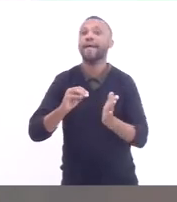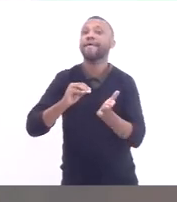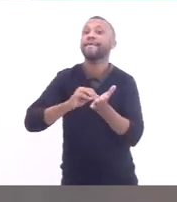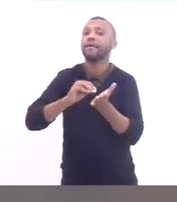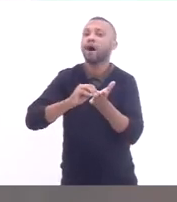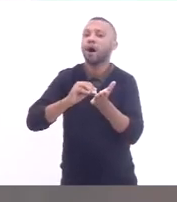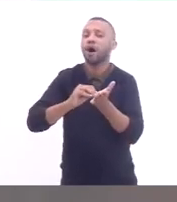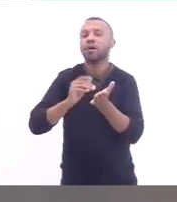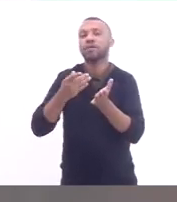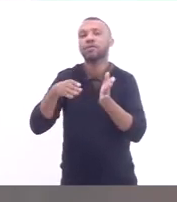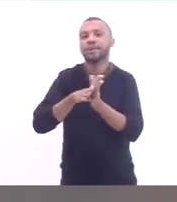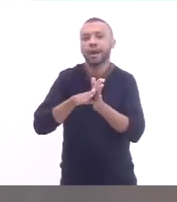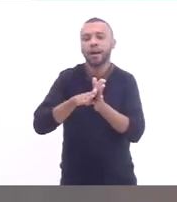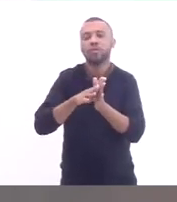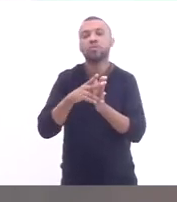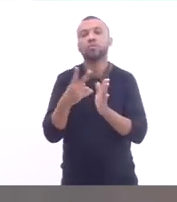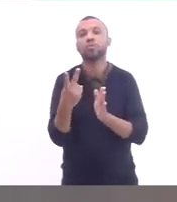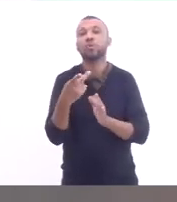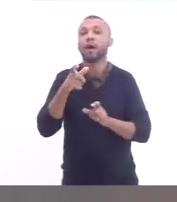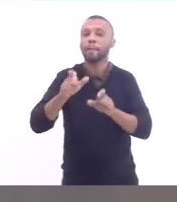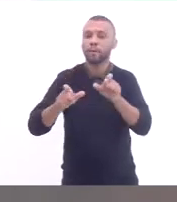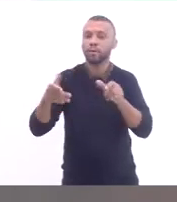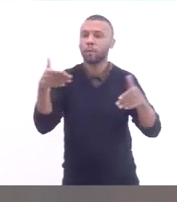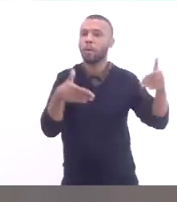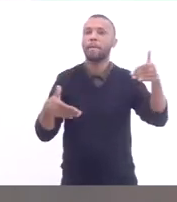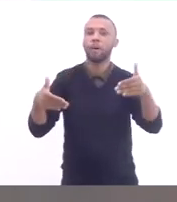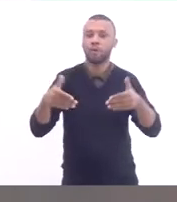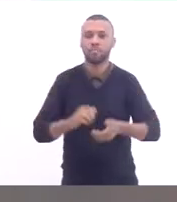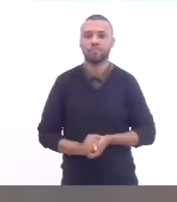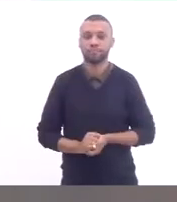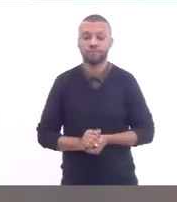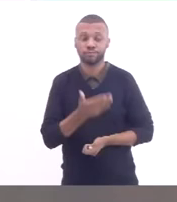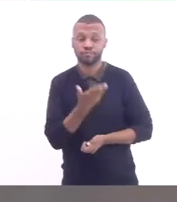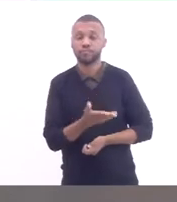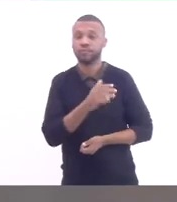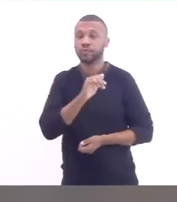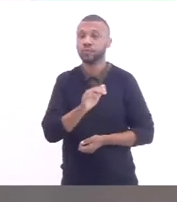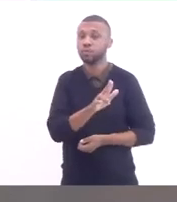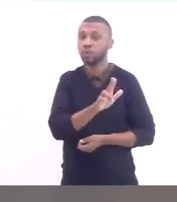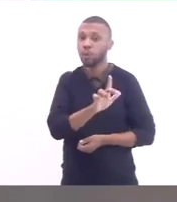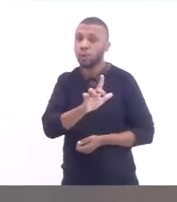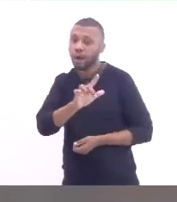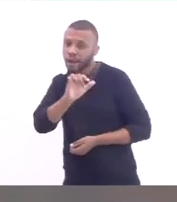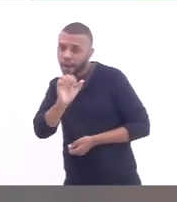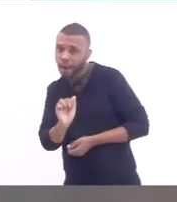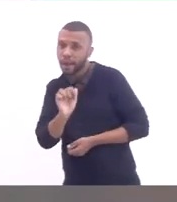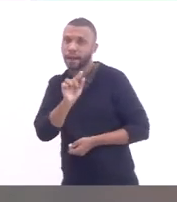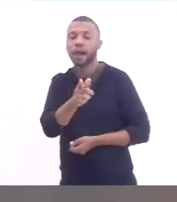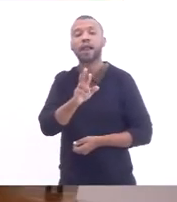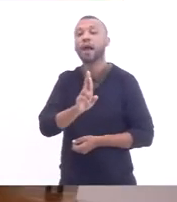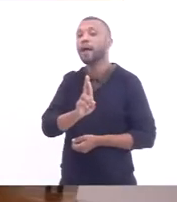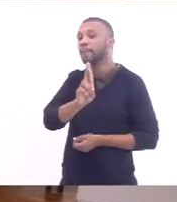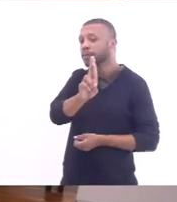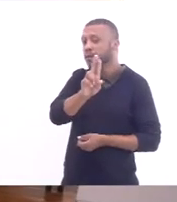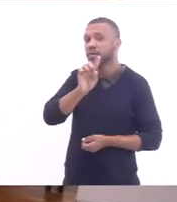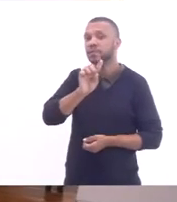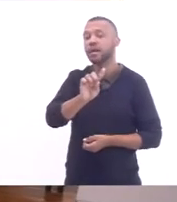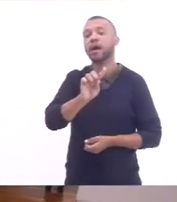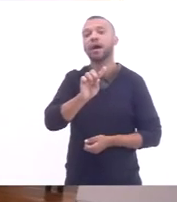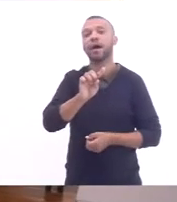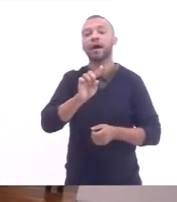Chegaram mais duas pessoas. Aqui tem a nossa doutora Júlia, representante da